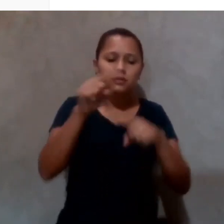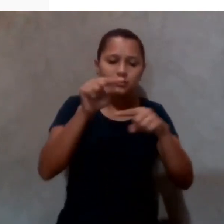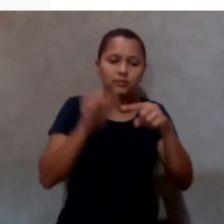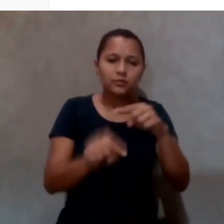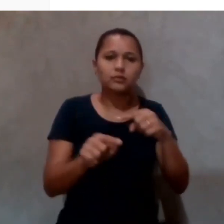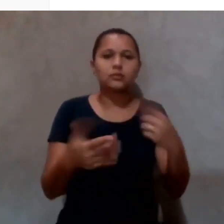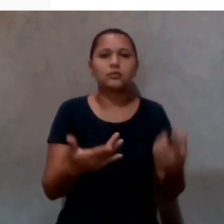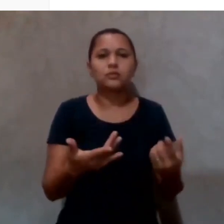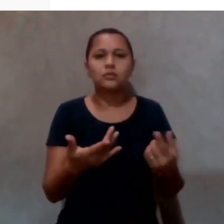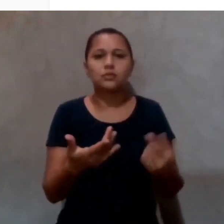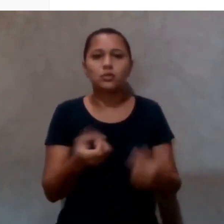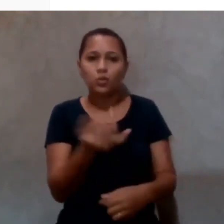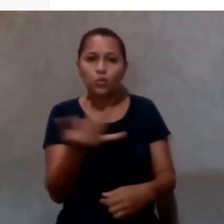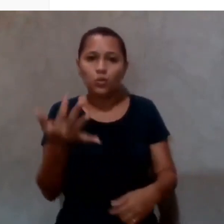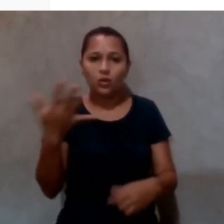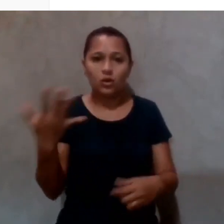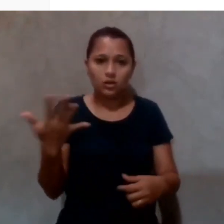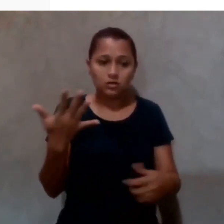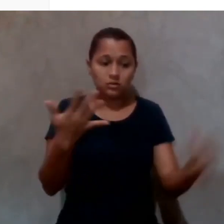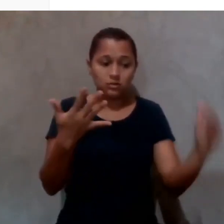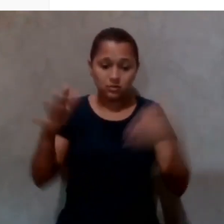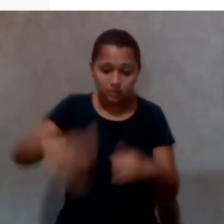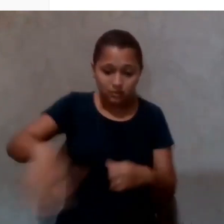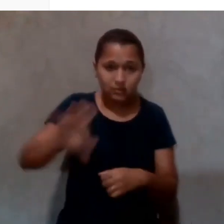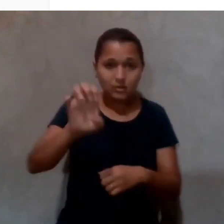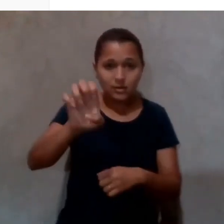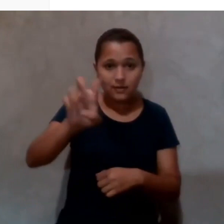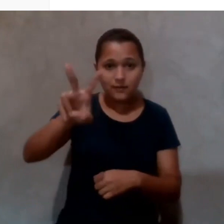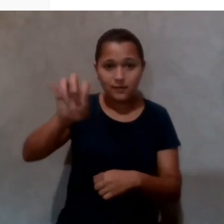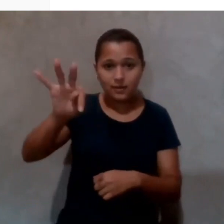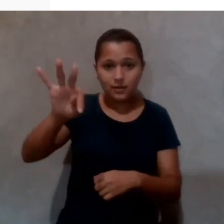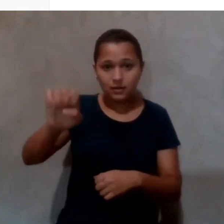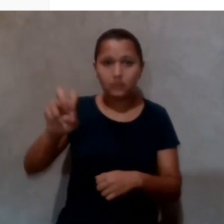espaço amostral, que é 64. Com isso, eu obtenho